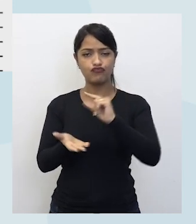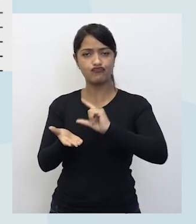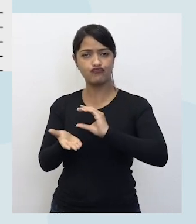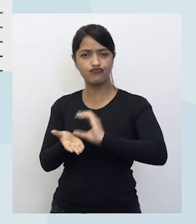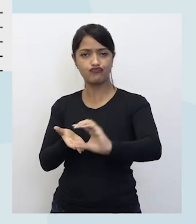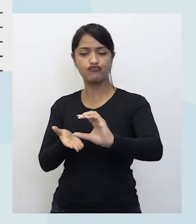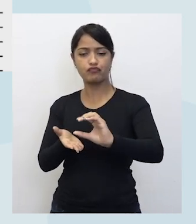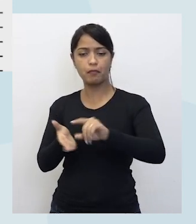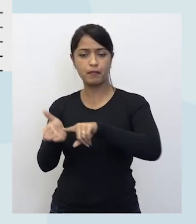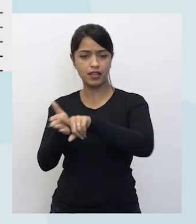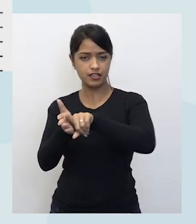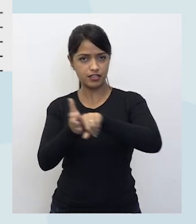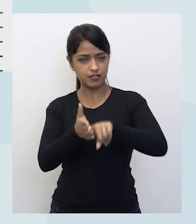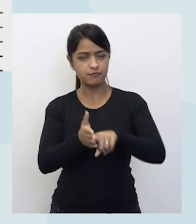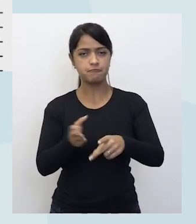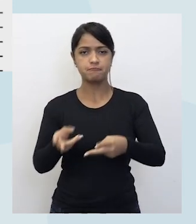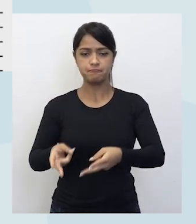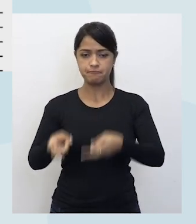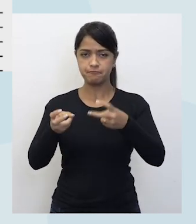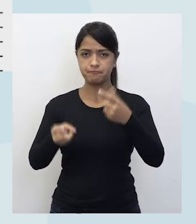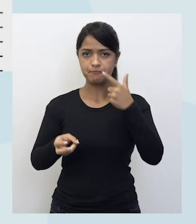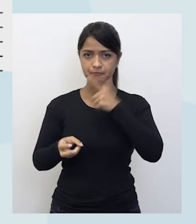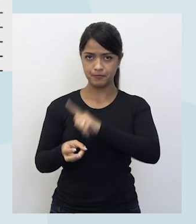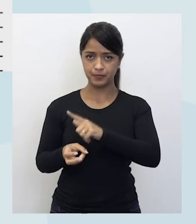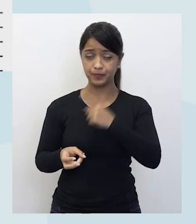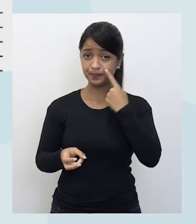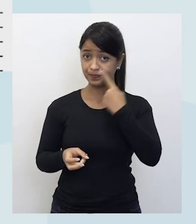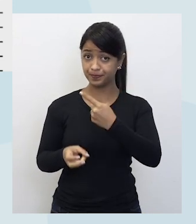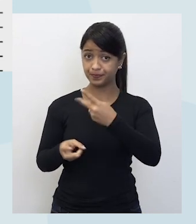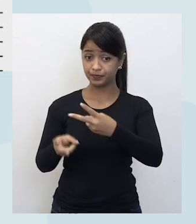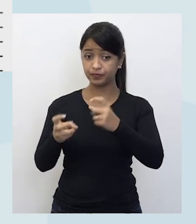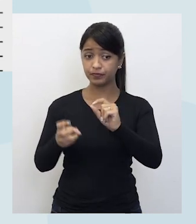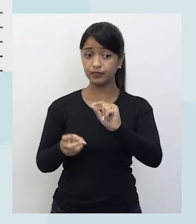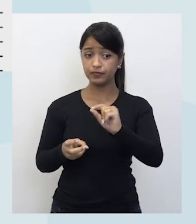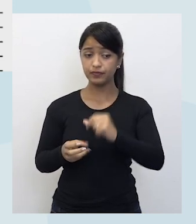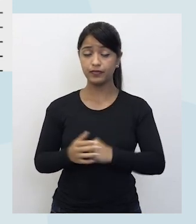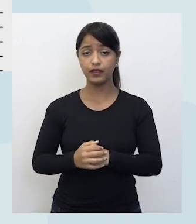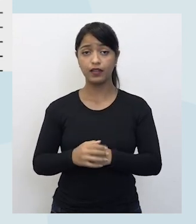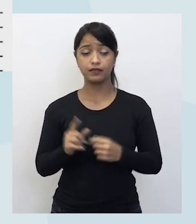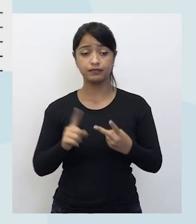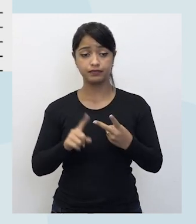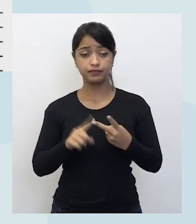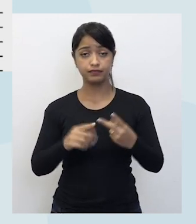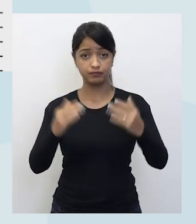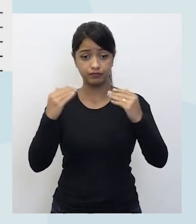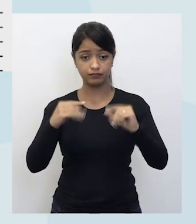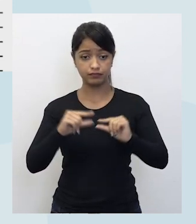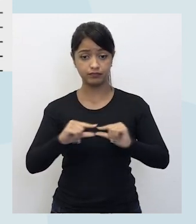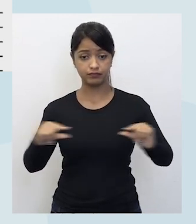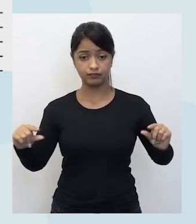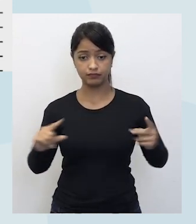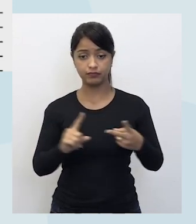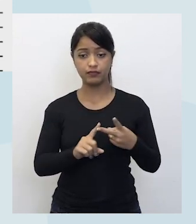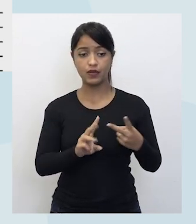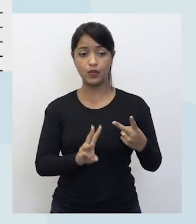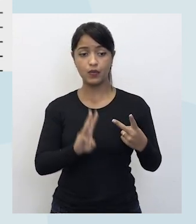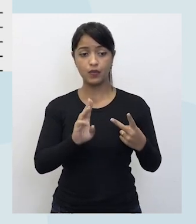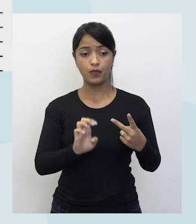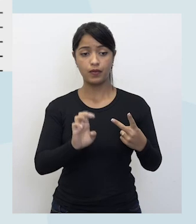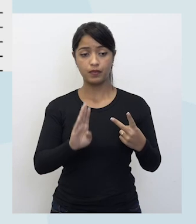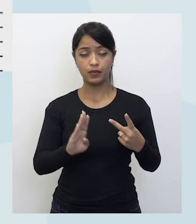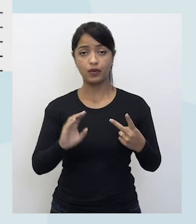pesquisa. E vocês vão observar que nós temos aí o Web of Science, que é uma importante